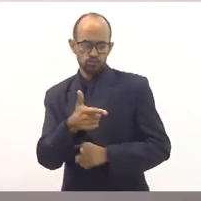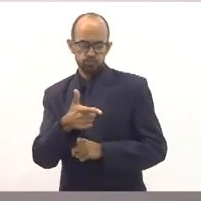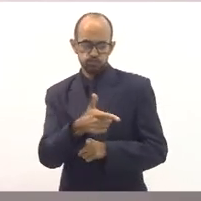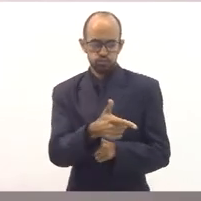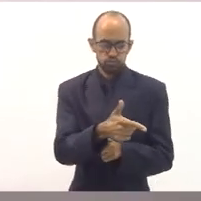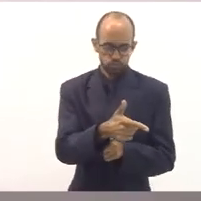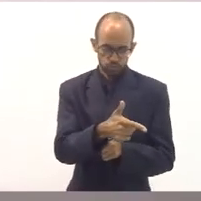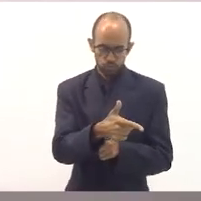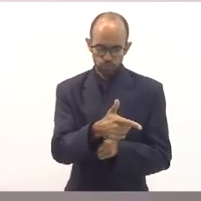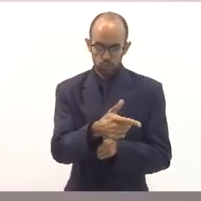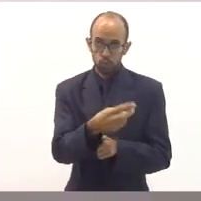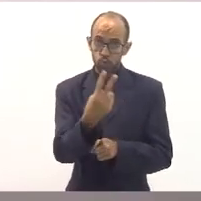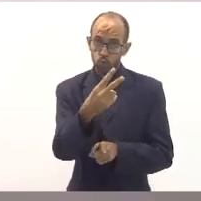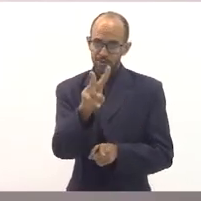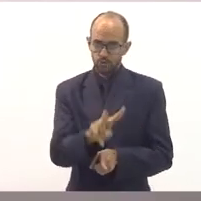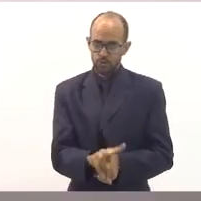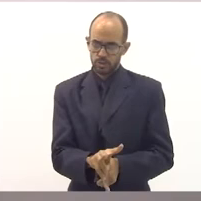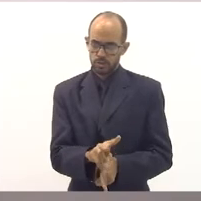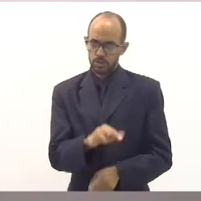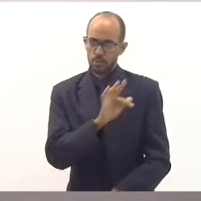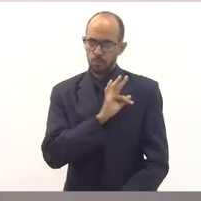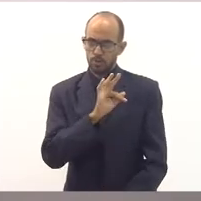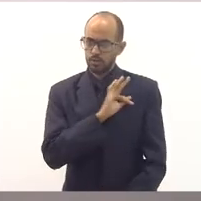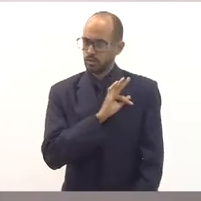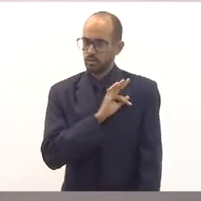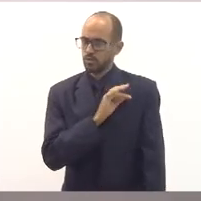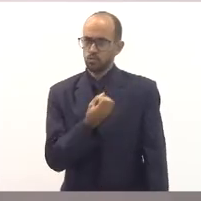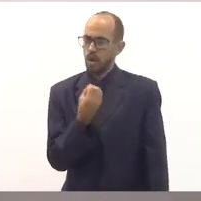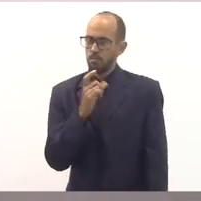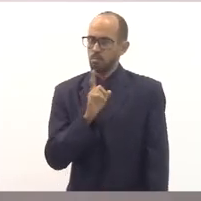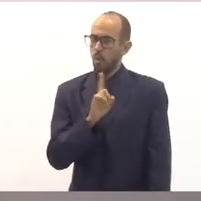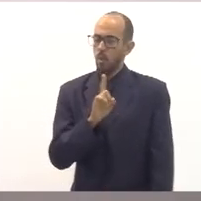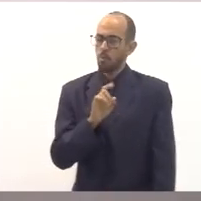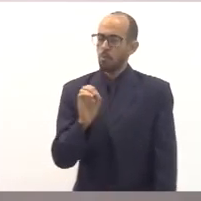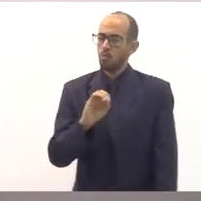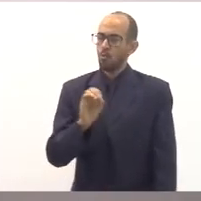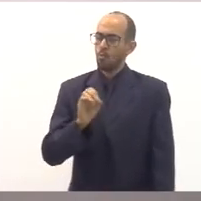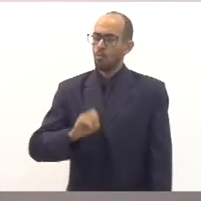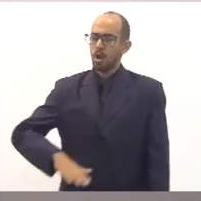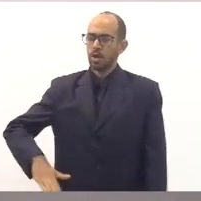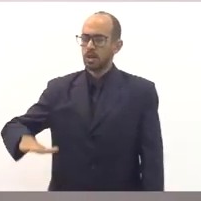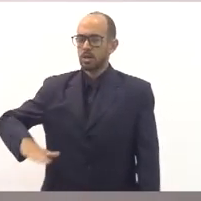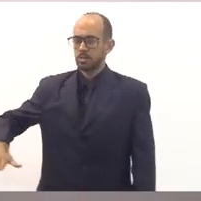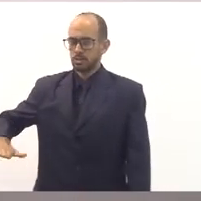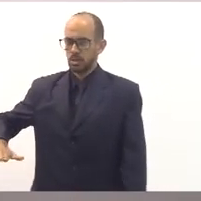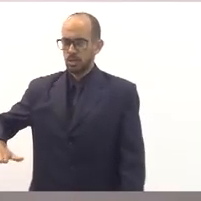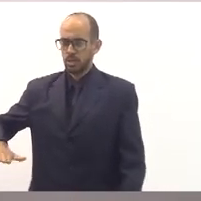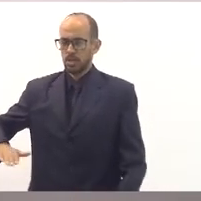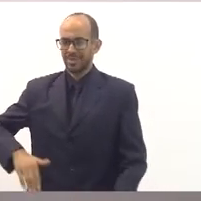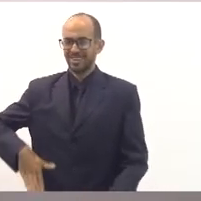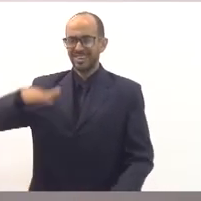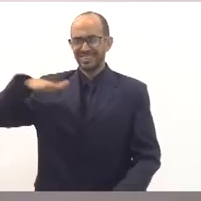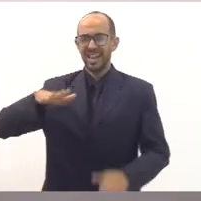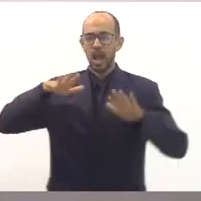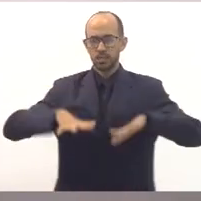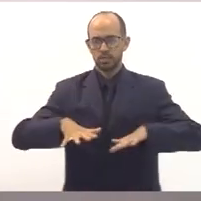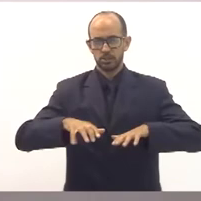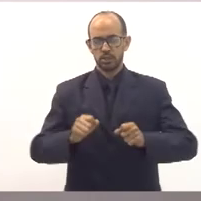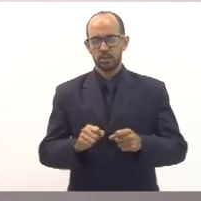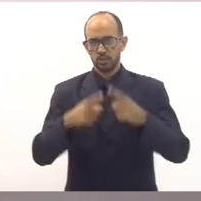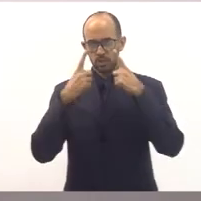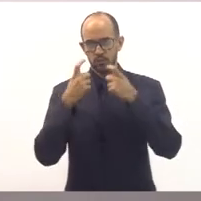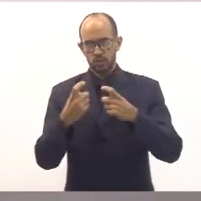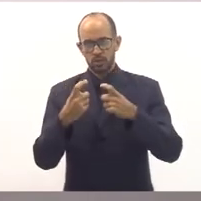Polícia Militar duas vezes se não é legal para nenhuma criança crescer com esse tipo de ameaça né